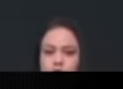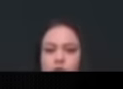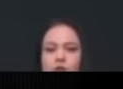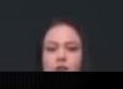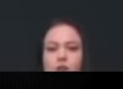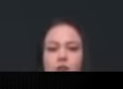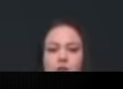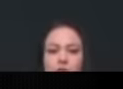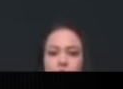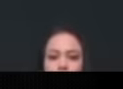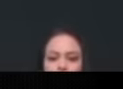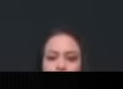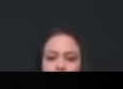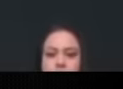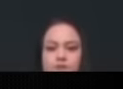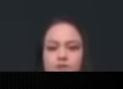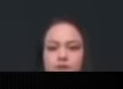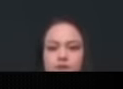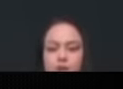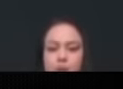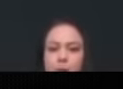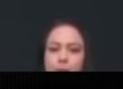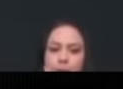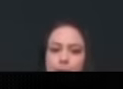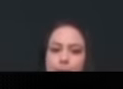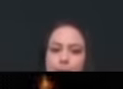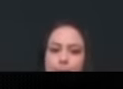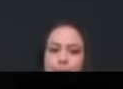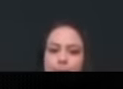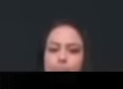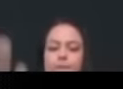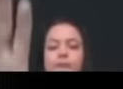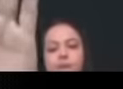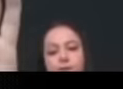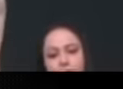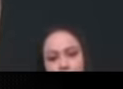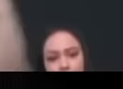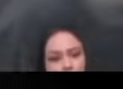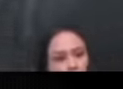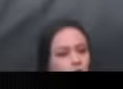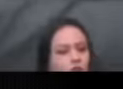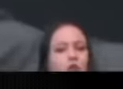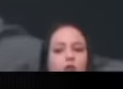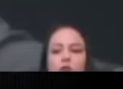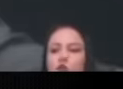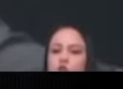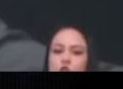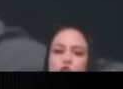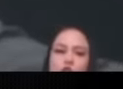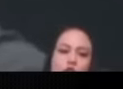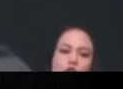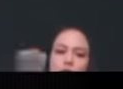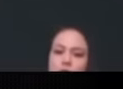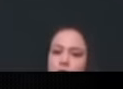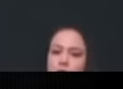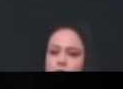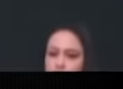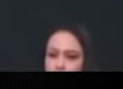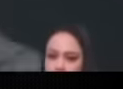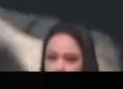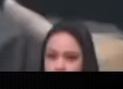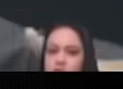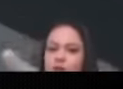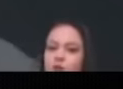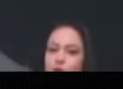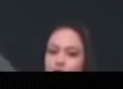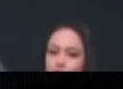esta largueza à reclamação, e veja, nós vamos ter que dar integralmente, não vai ser só para a Justiça do Trabalho. É esse?